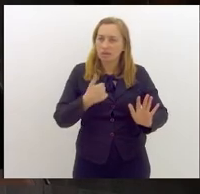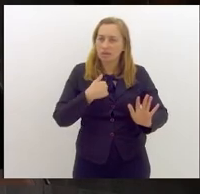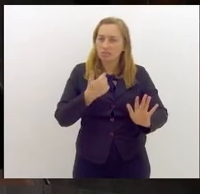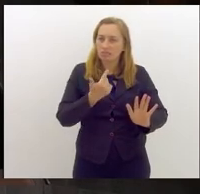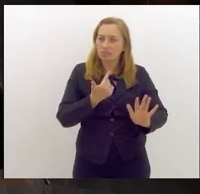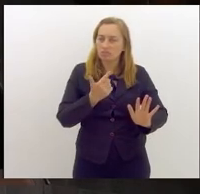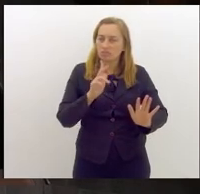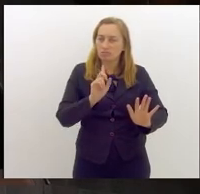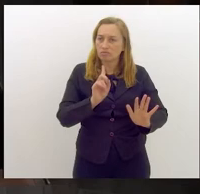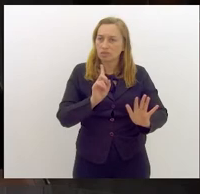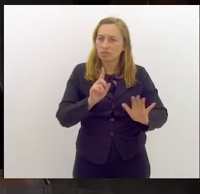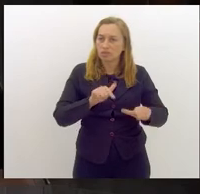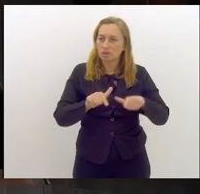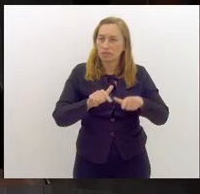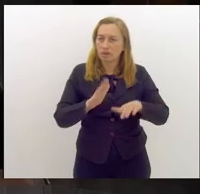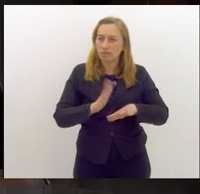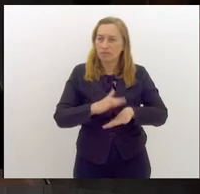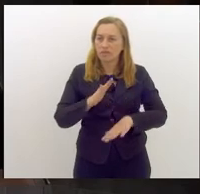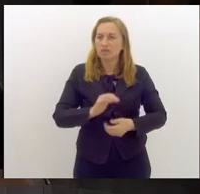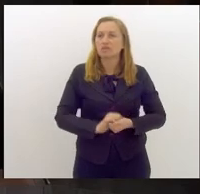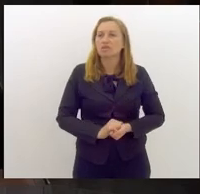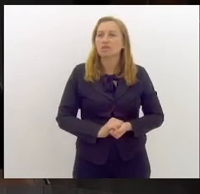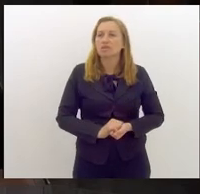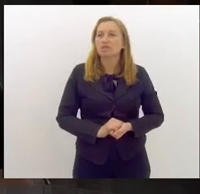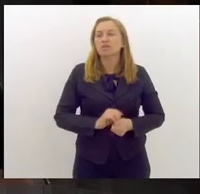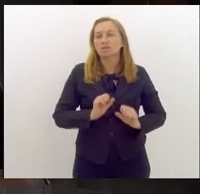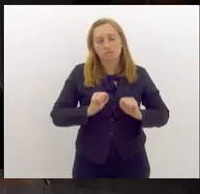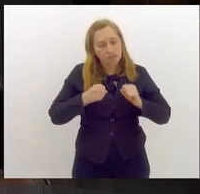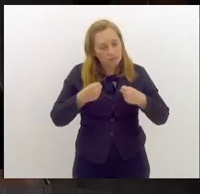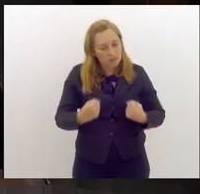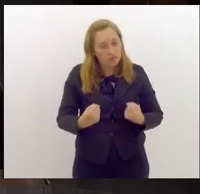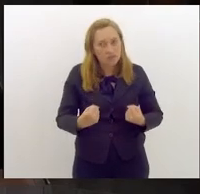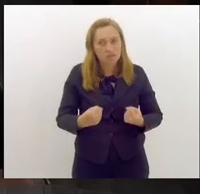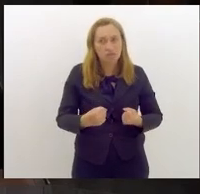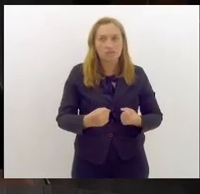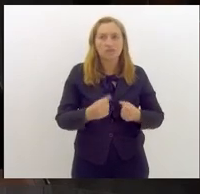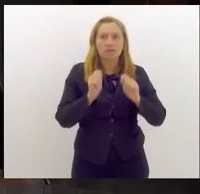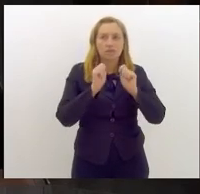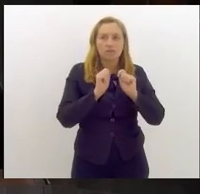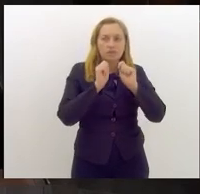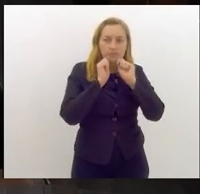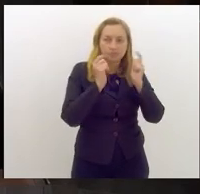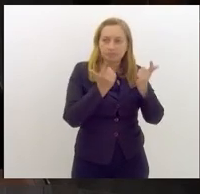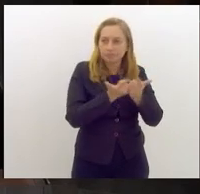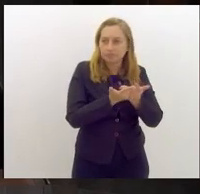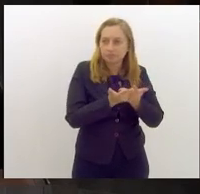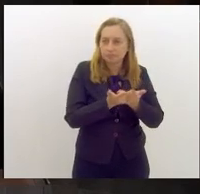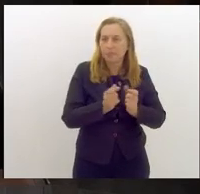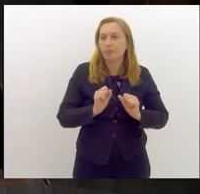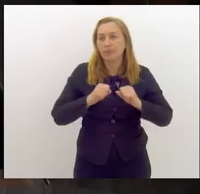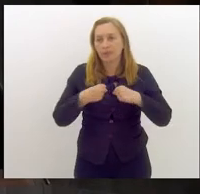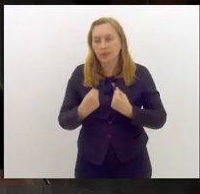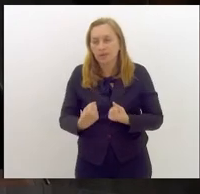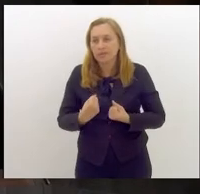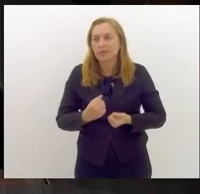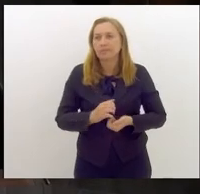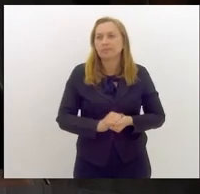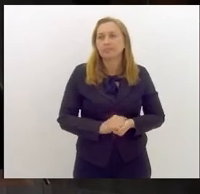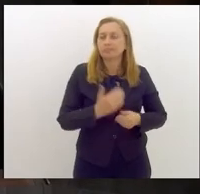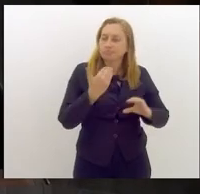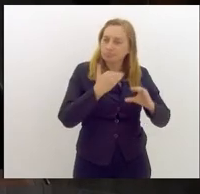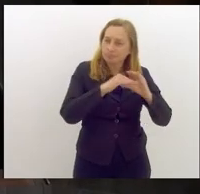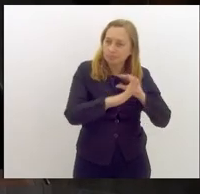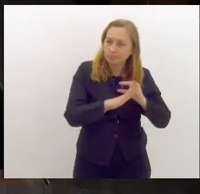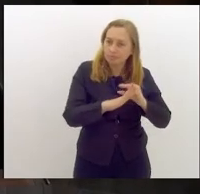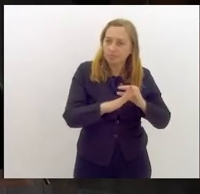mandato eu fiz a defesa Assembleia fez a defesa mandou